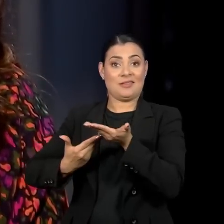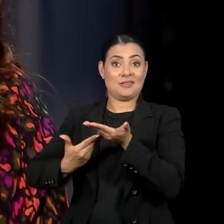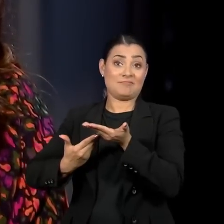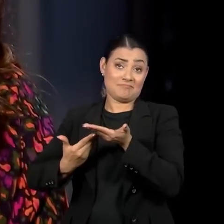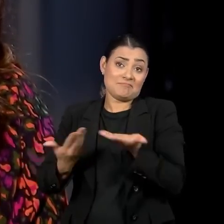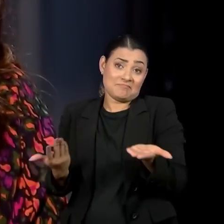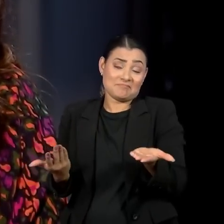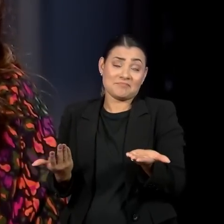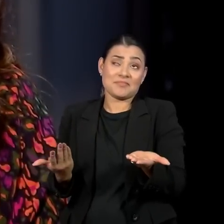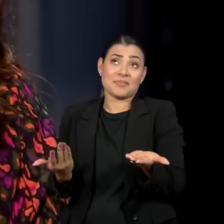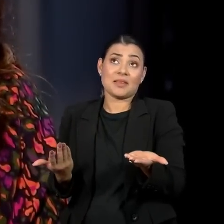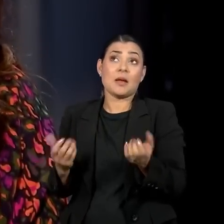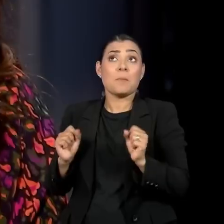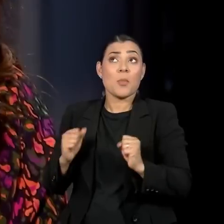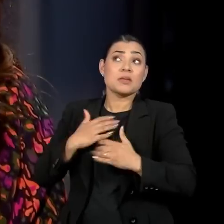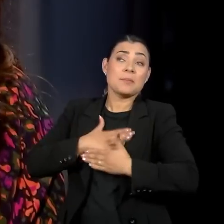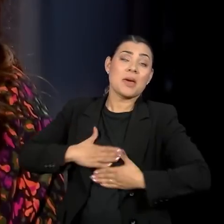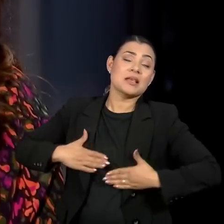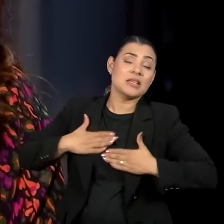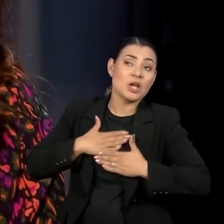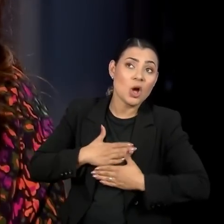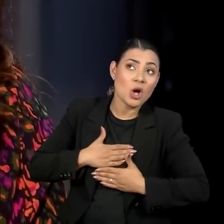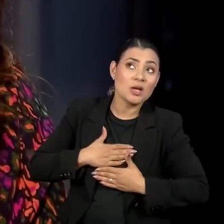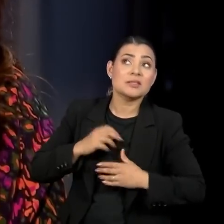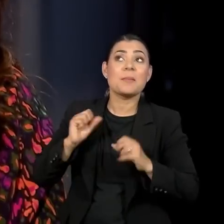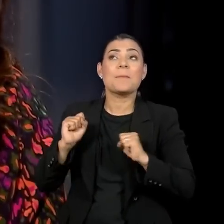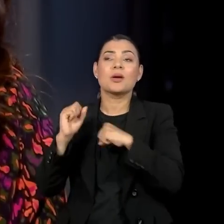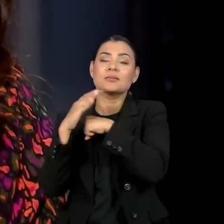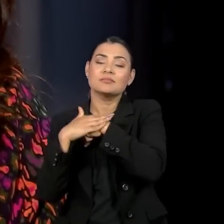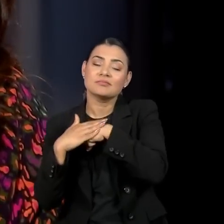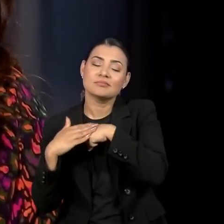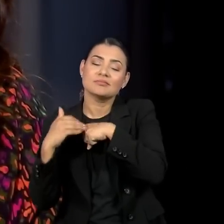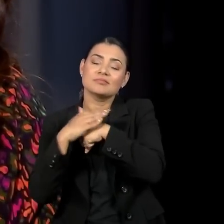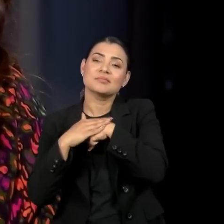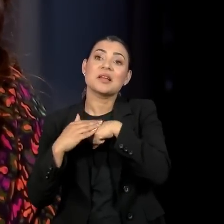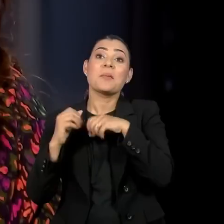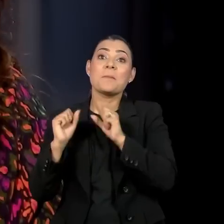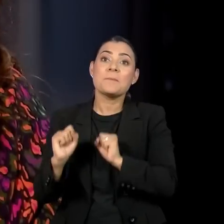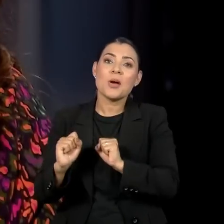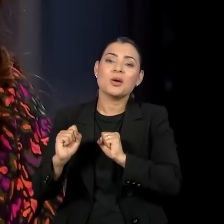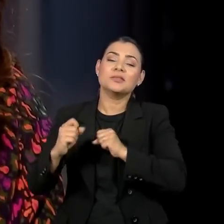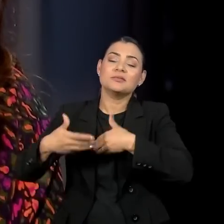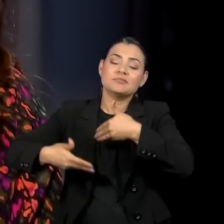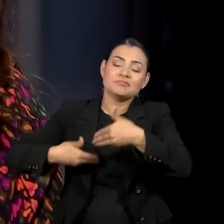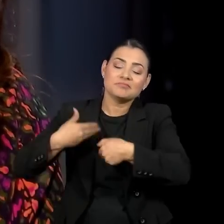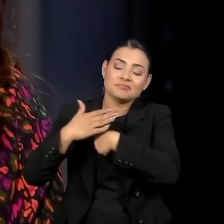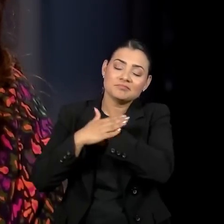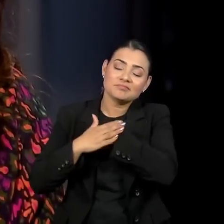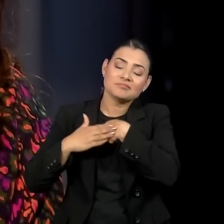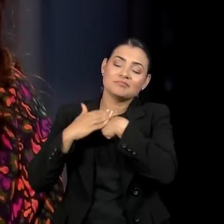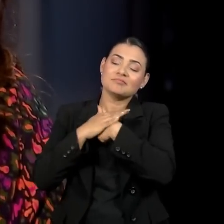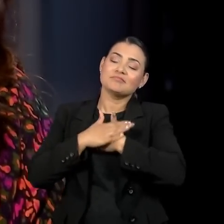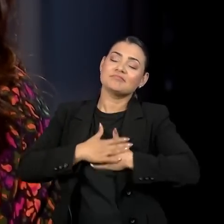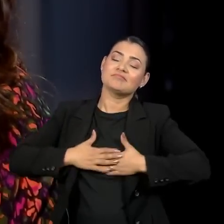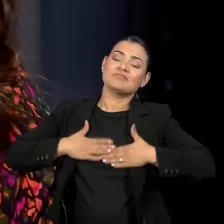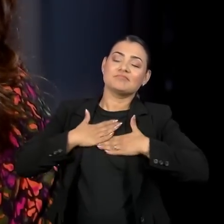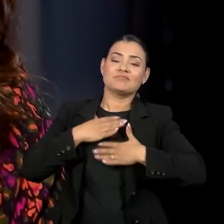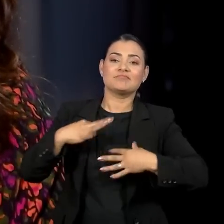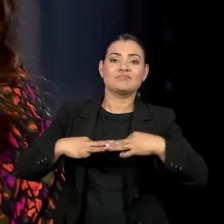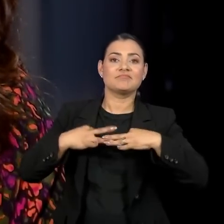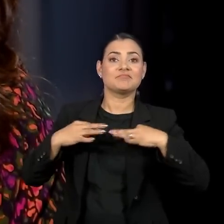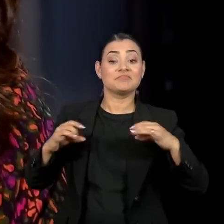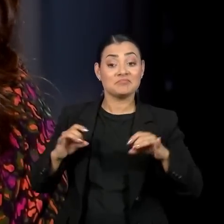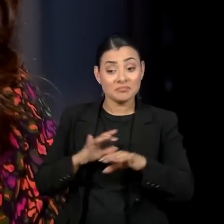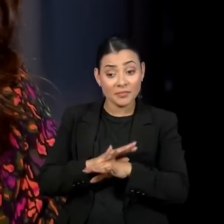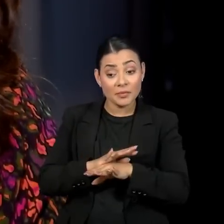Que pode ser prazerosa, que pode ser afetuosa, então que pode te alimentar e te satisfazer,